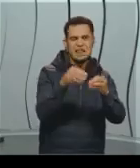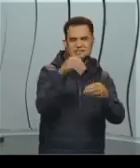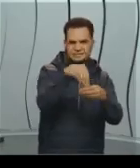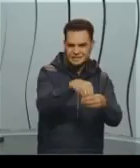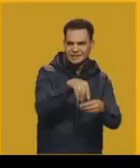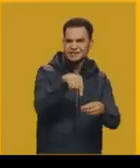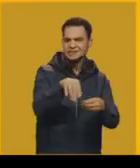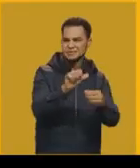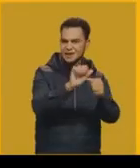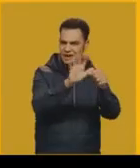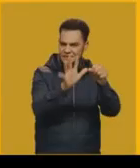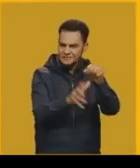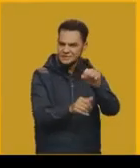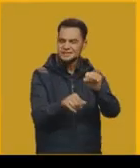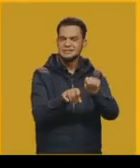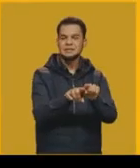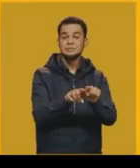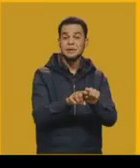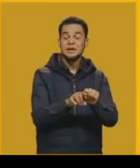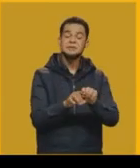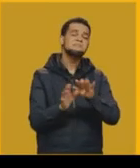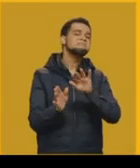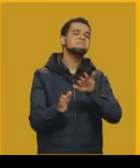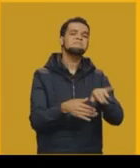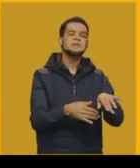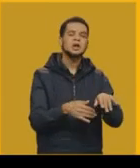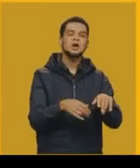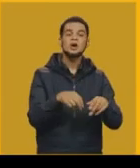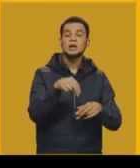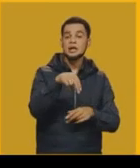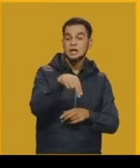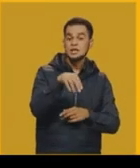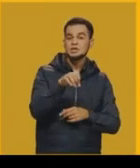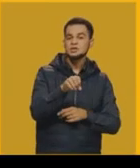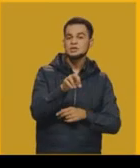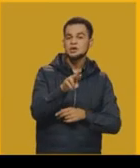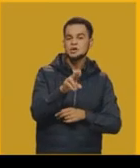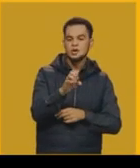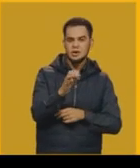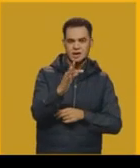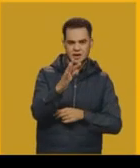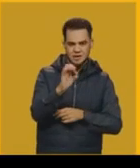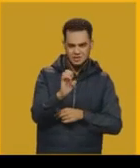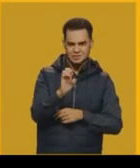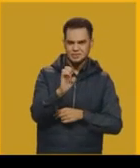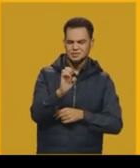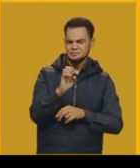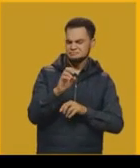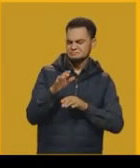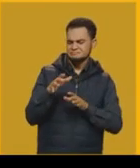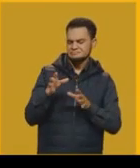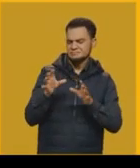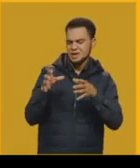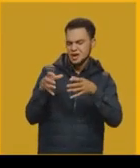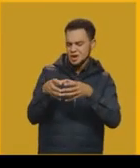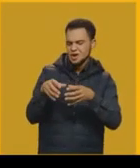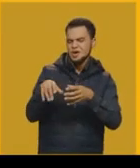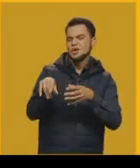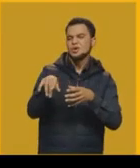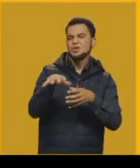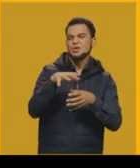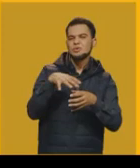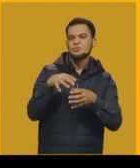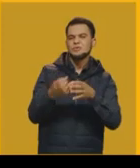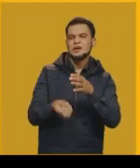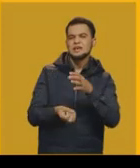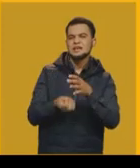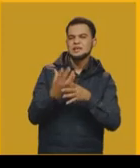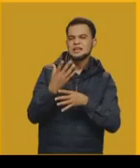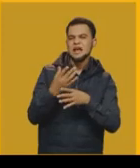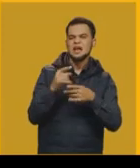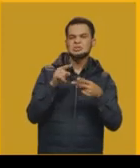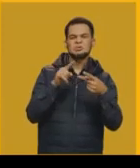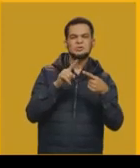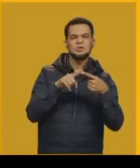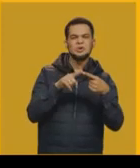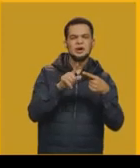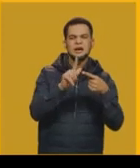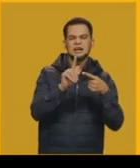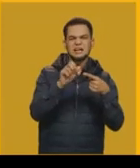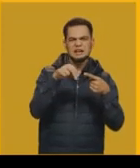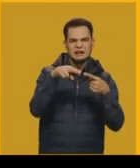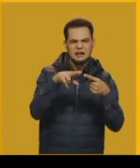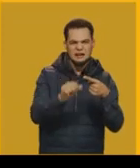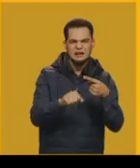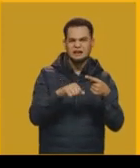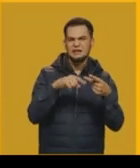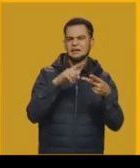A gente tem também o noroeste, a região que foi formada com estados, né, como Gana, Mali e Songhai. Também temos